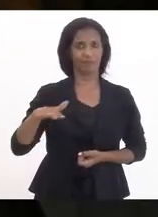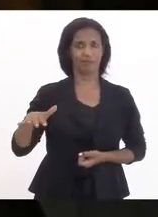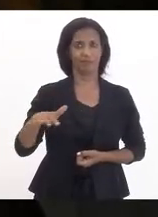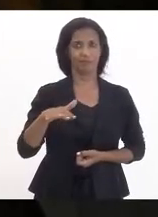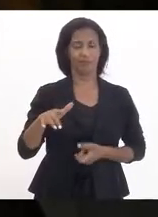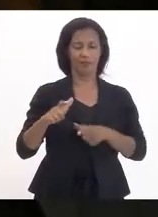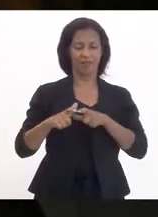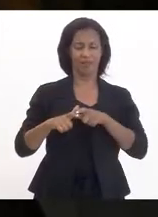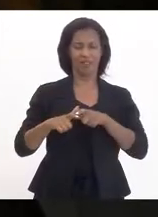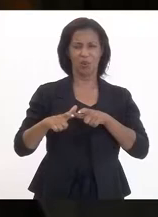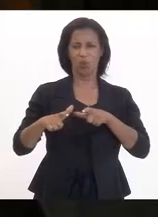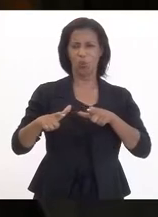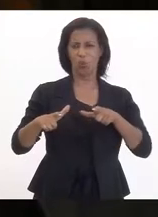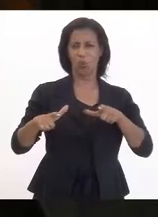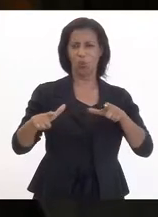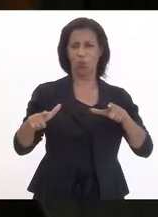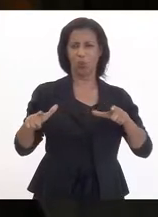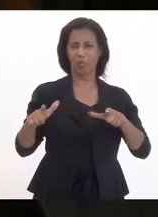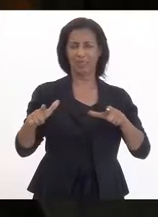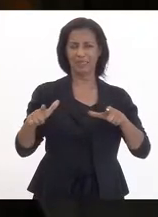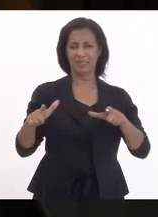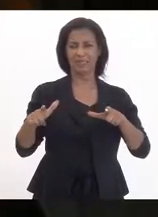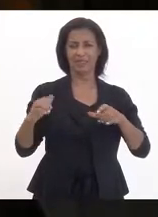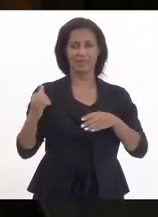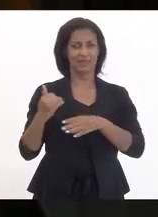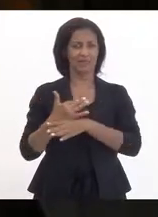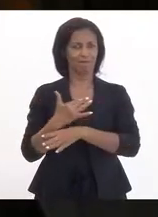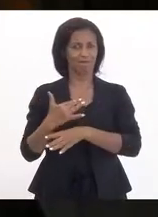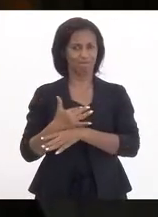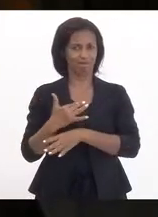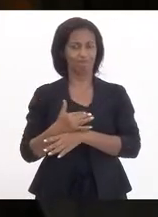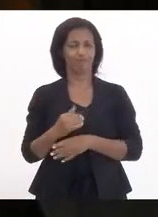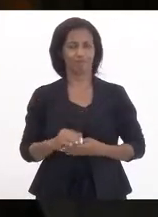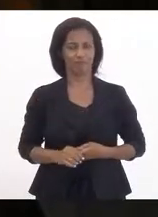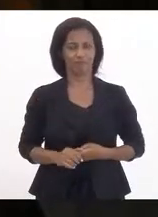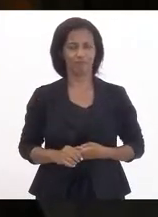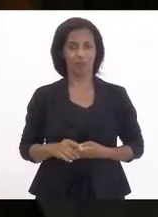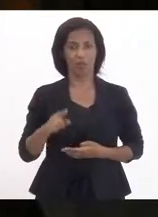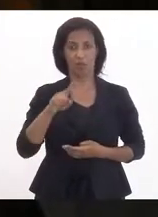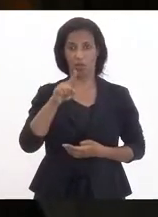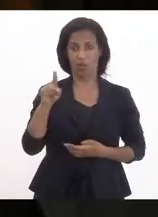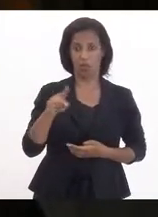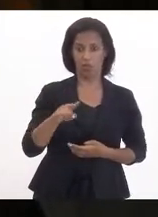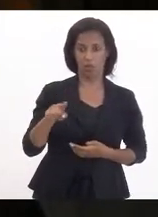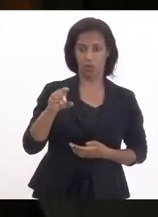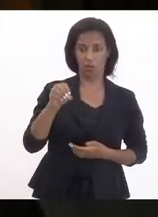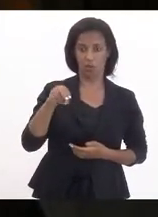de maior amplitude geográfica da cidade, Zona Oeste,